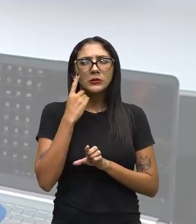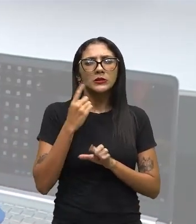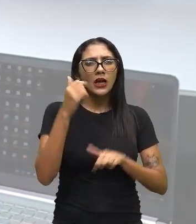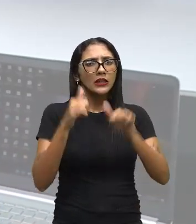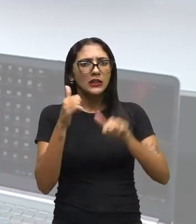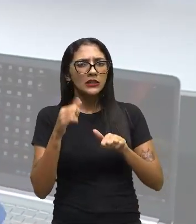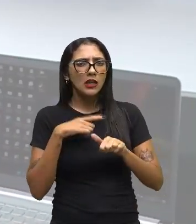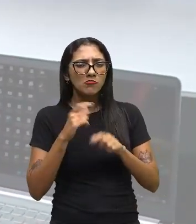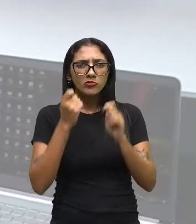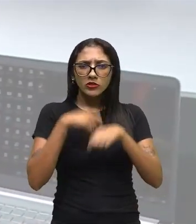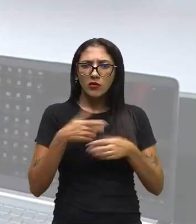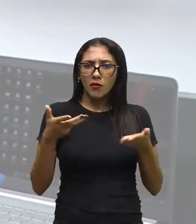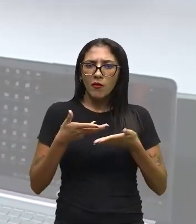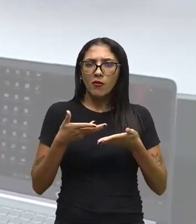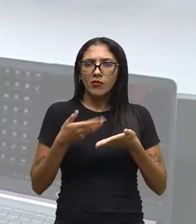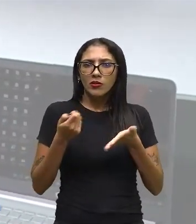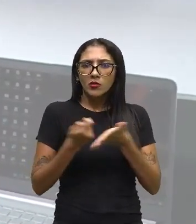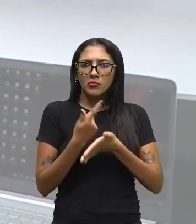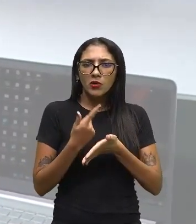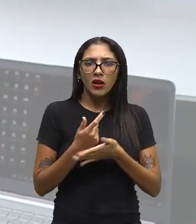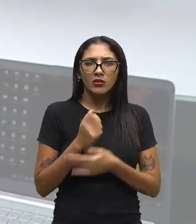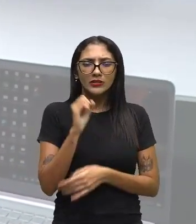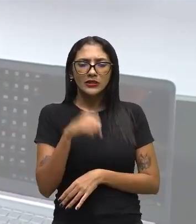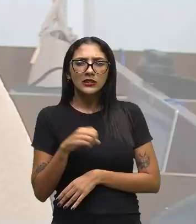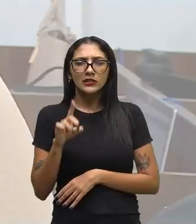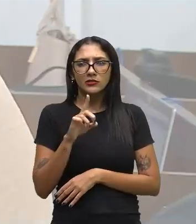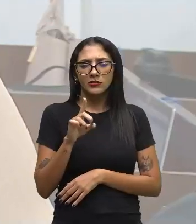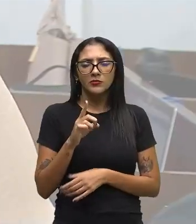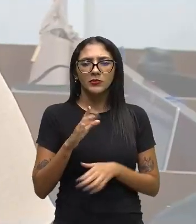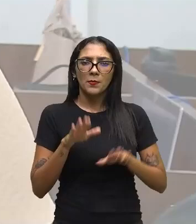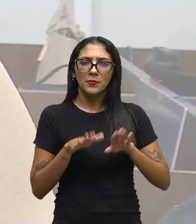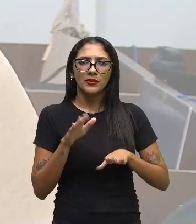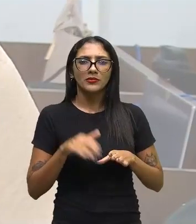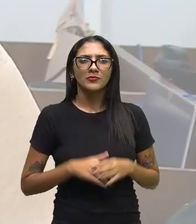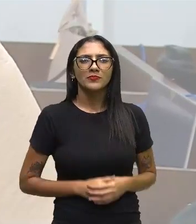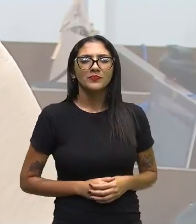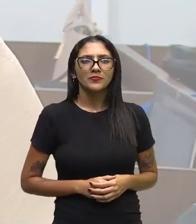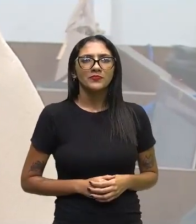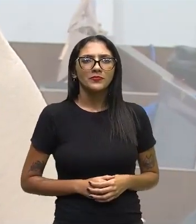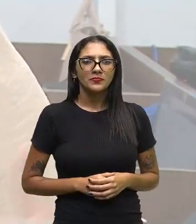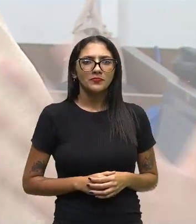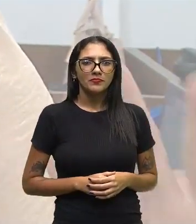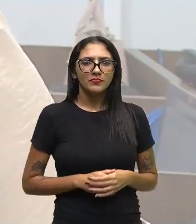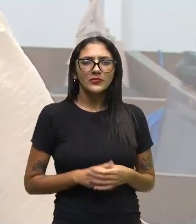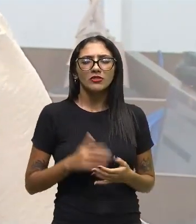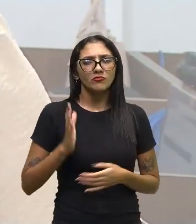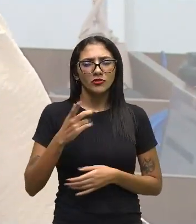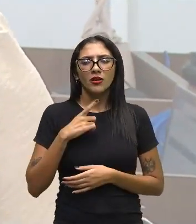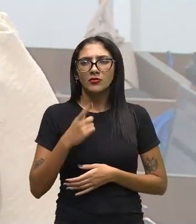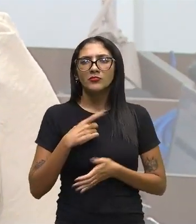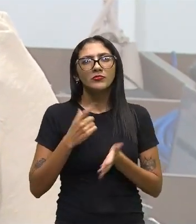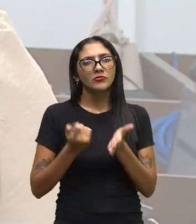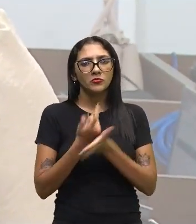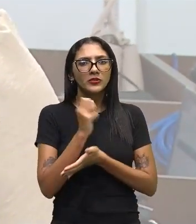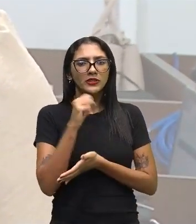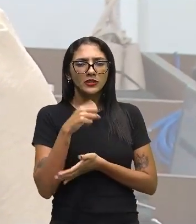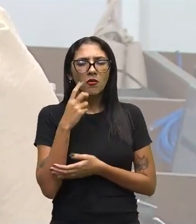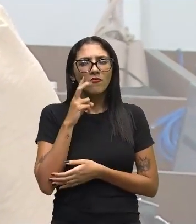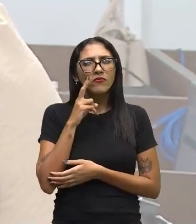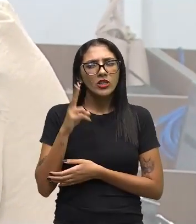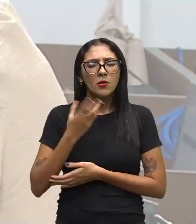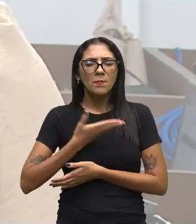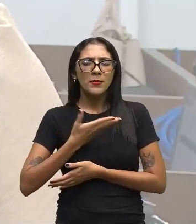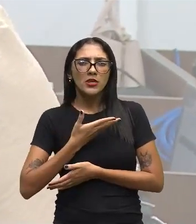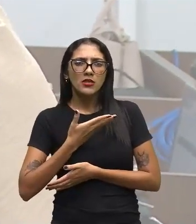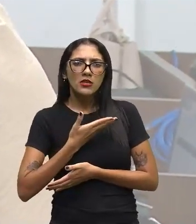para comprar? Se for, eu compro, se não, eu não compro. Sim, já comprei coisas que vi um amigo meu